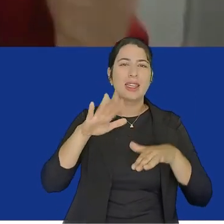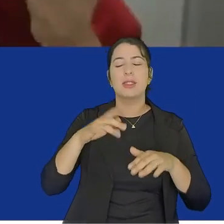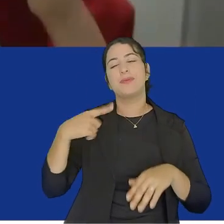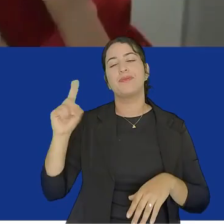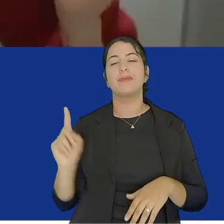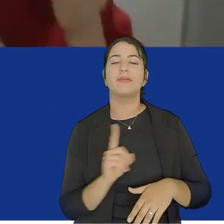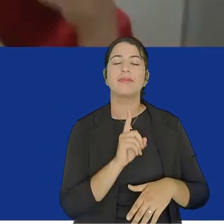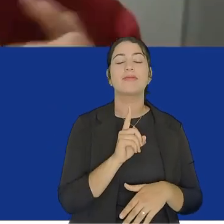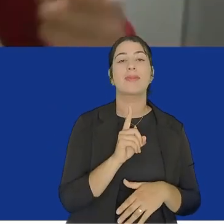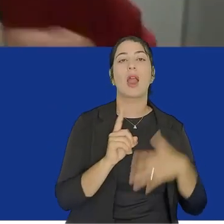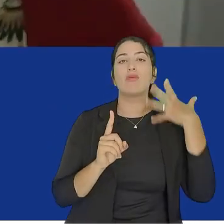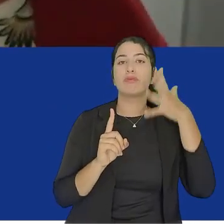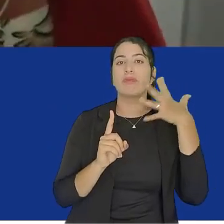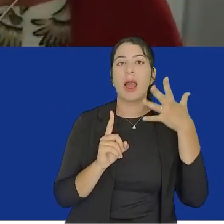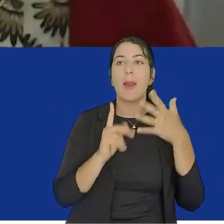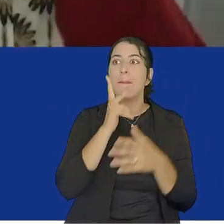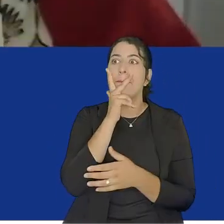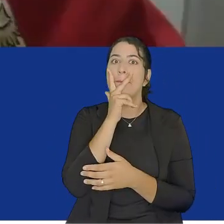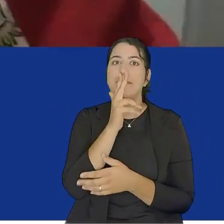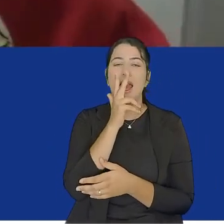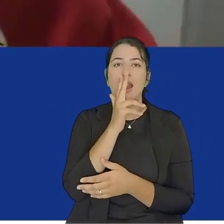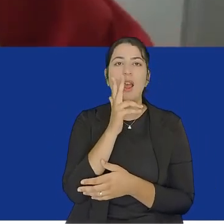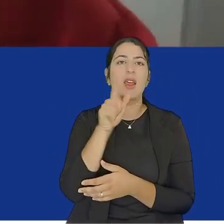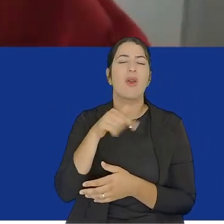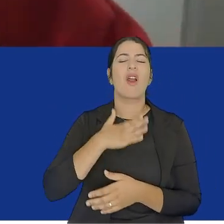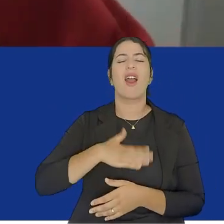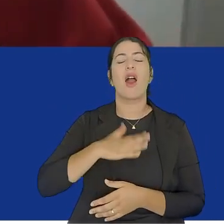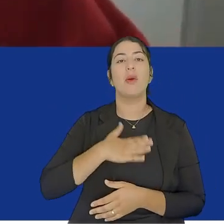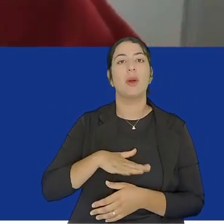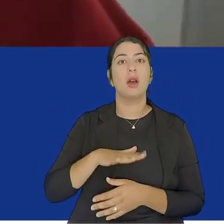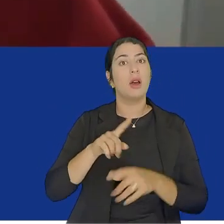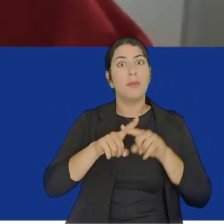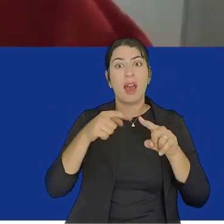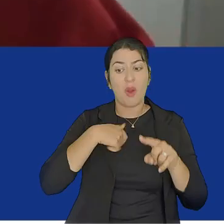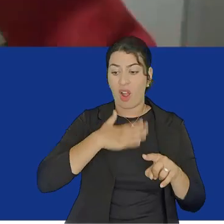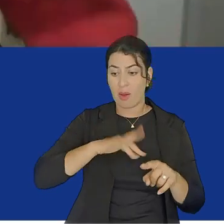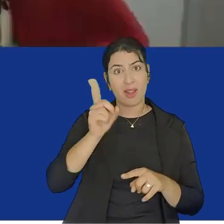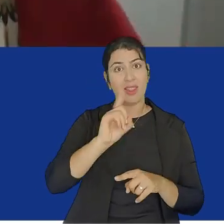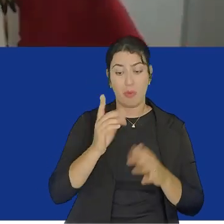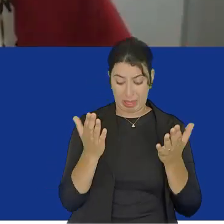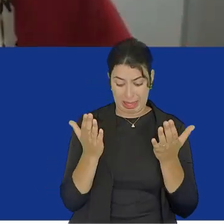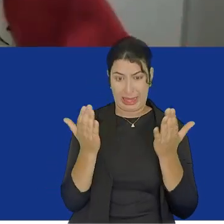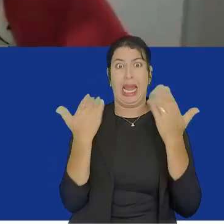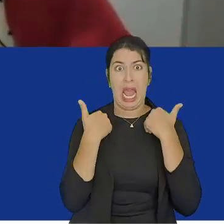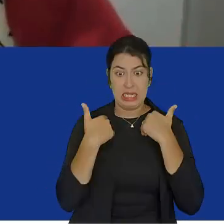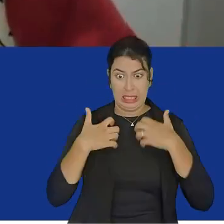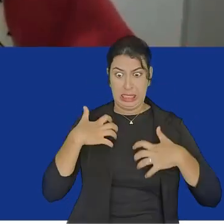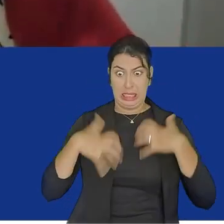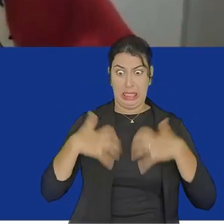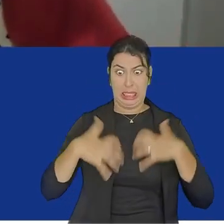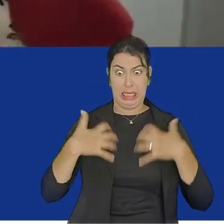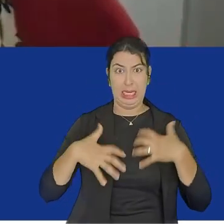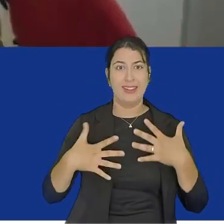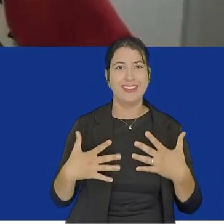mão sua, eu começo a suar debaixo do braço, sabe? Enfim, o sovaco transpira, outra coisa, né?